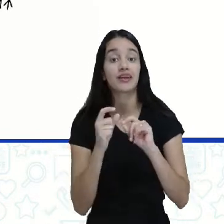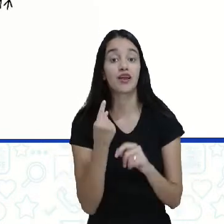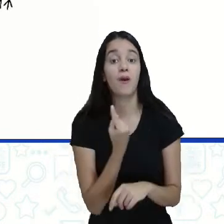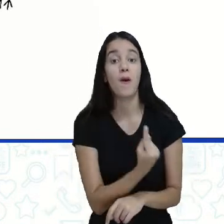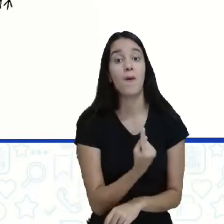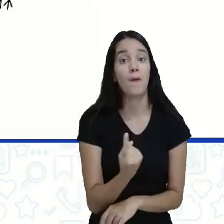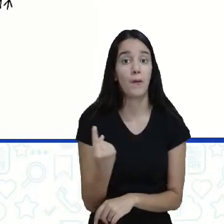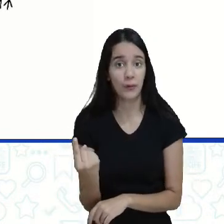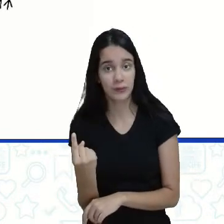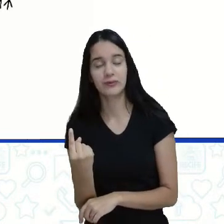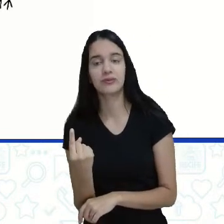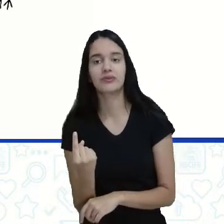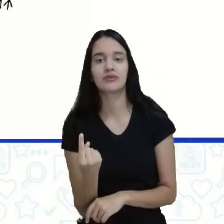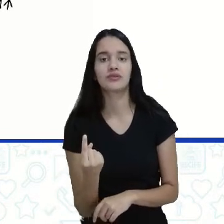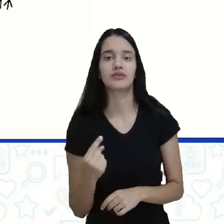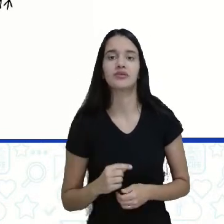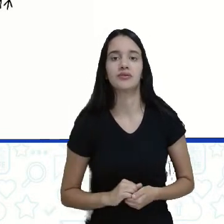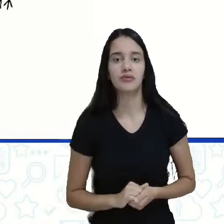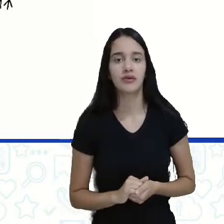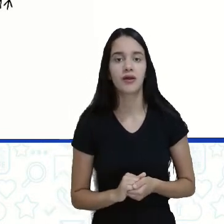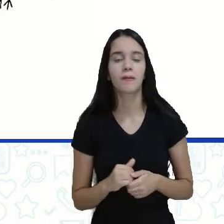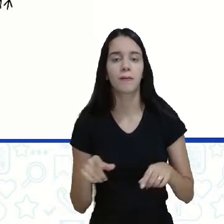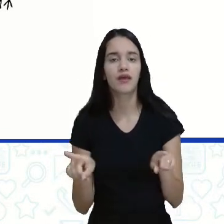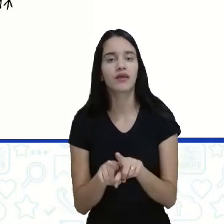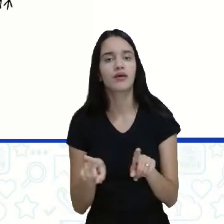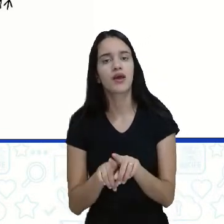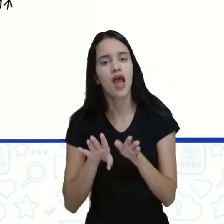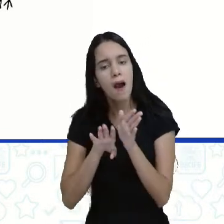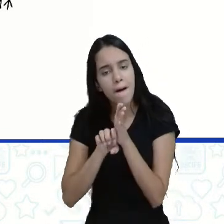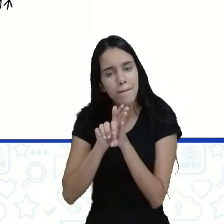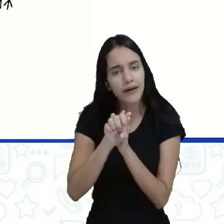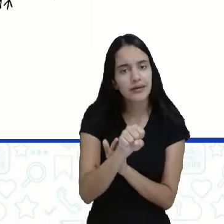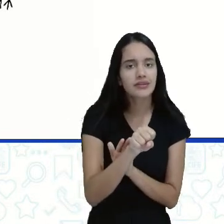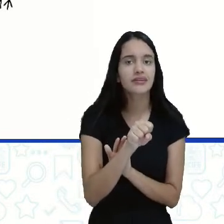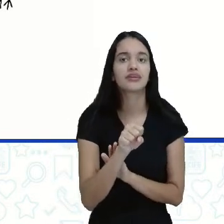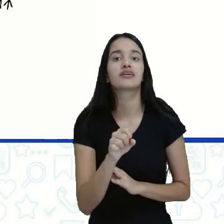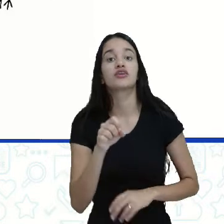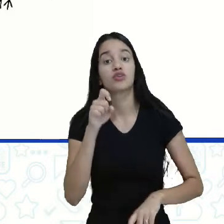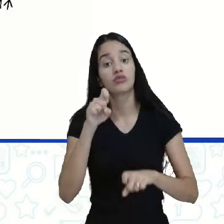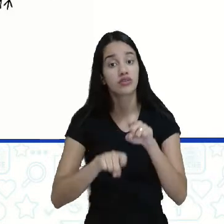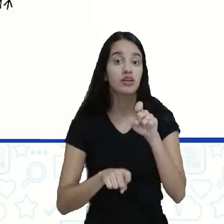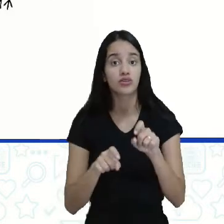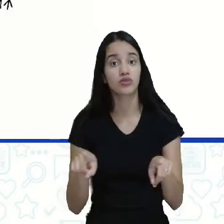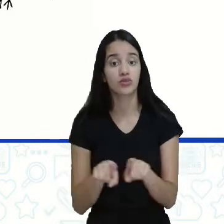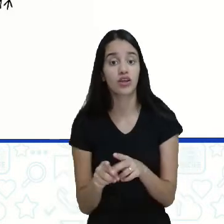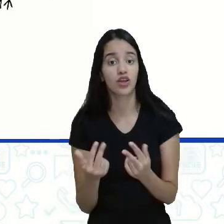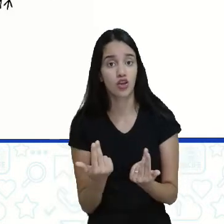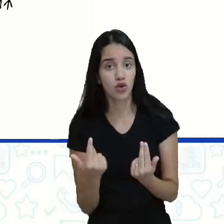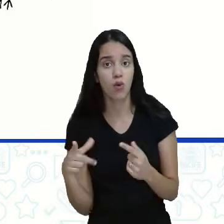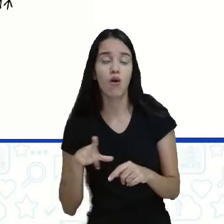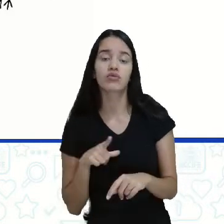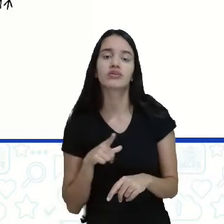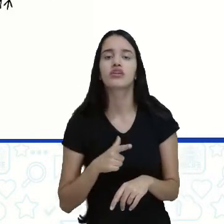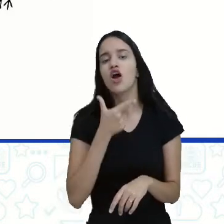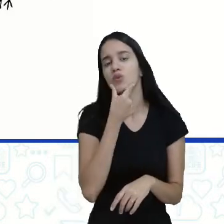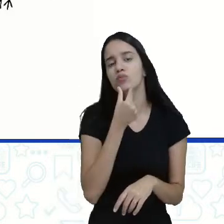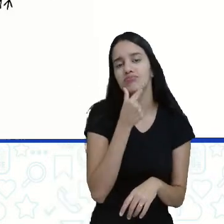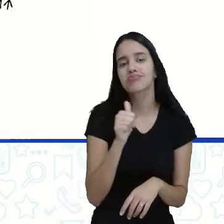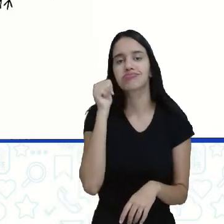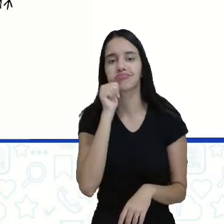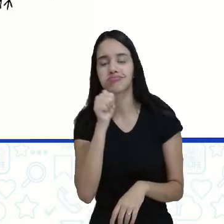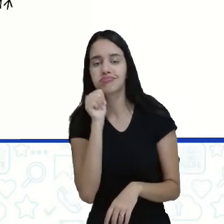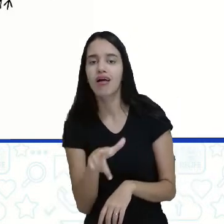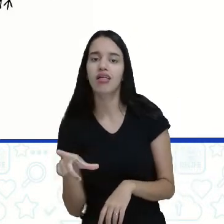na prole. Mesmo as bactérias que não fazem sexo do mesmo jeito que as espécies que possuem machos e fêmeas, possuem um